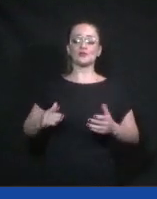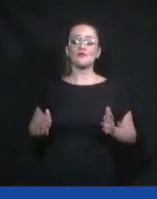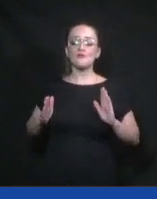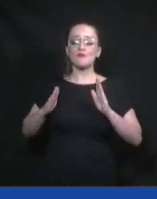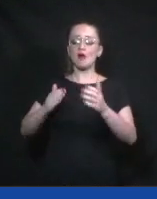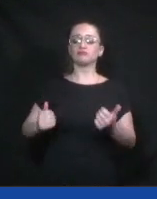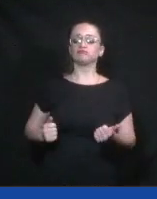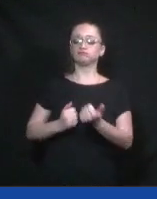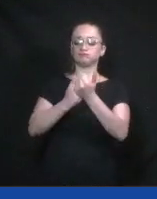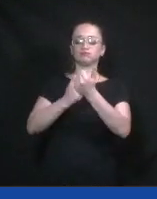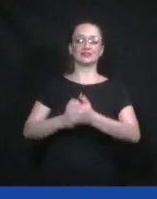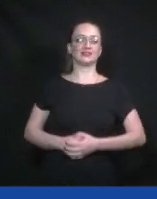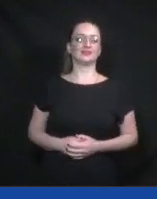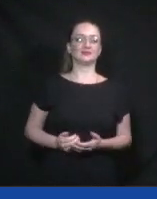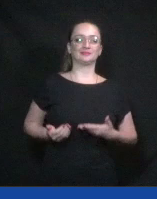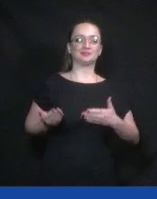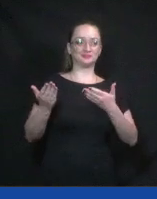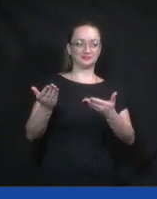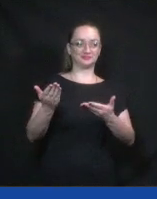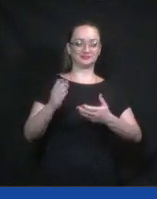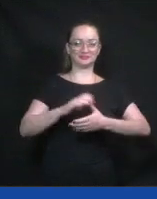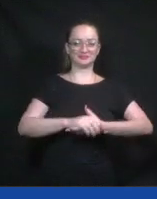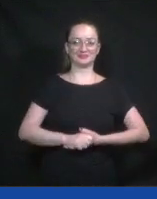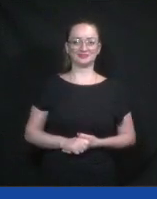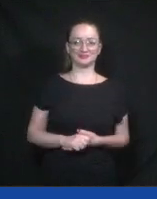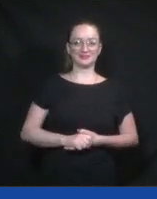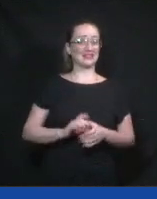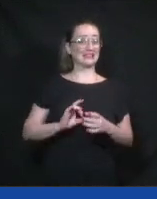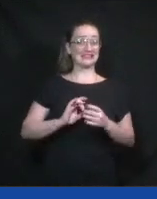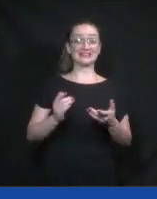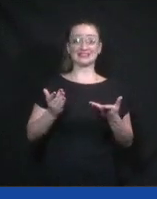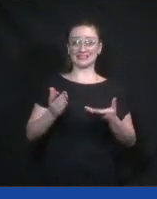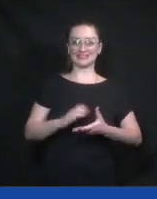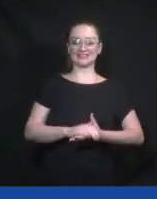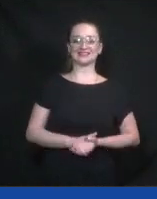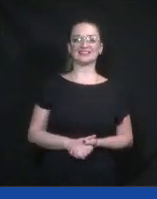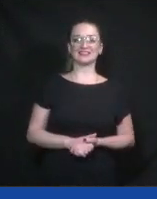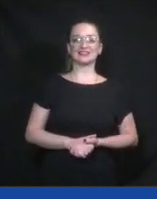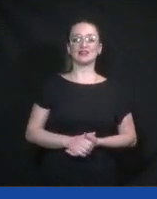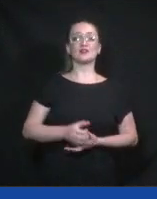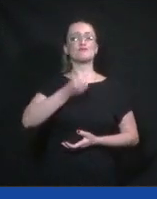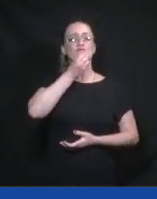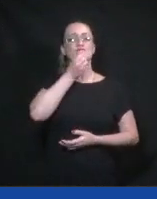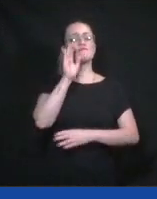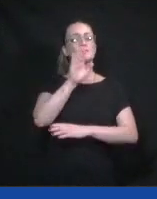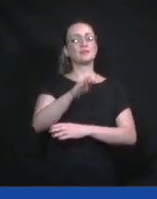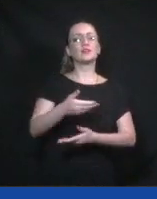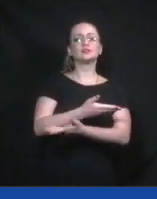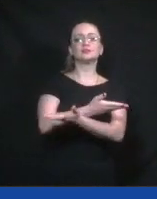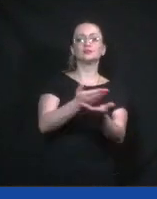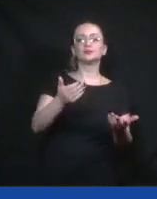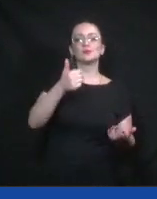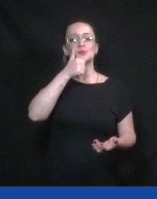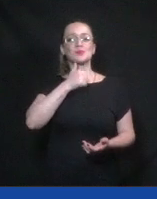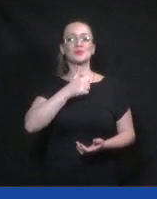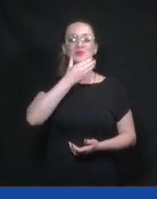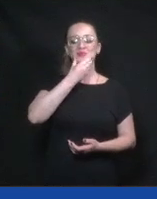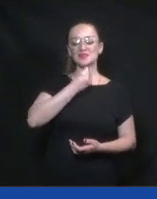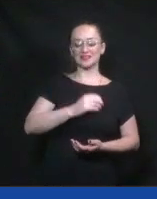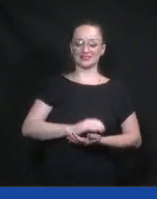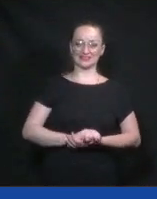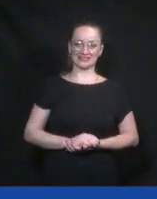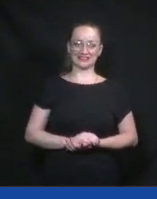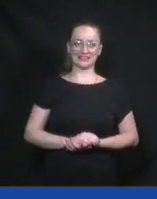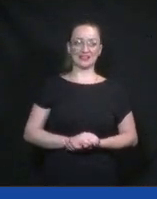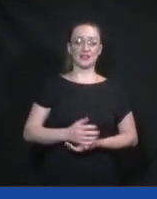você E aí Tá bom boa tarde a todos EA todas eu